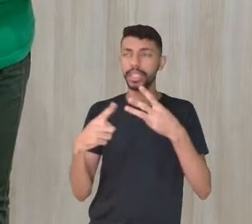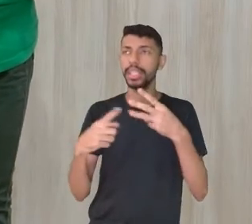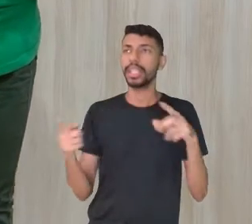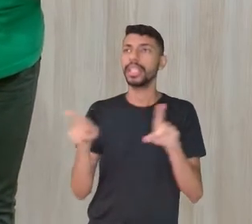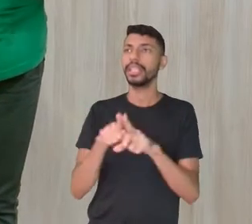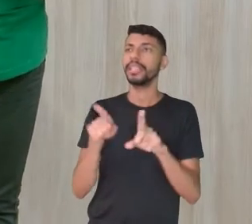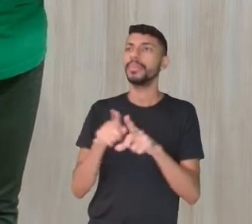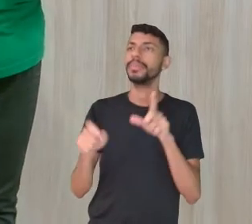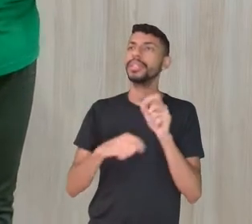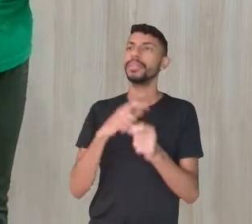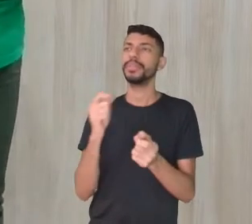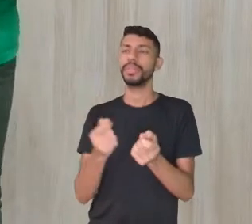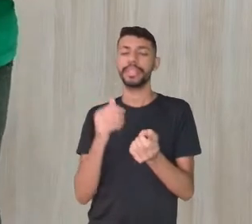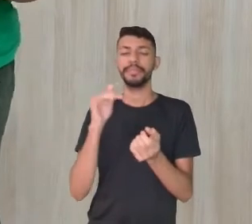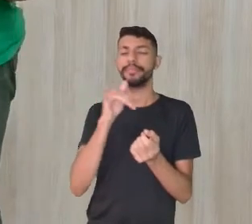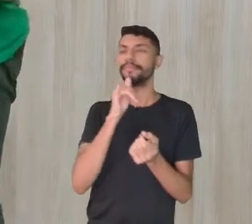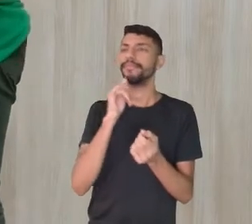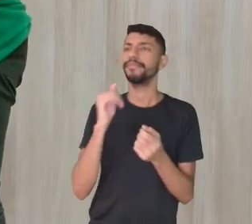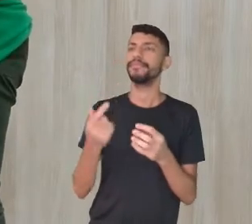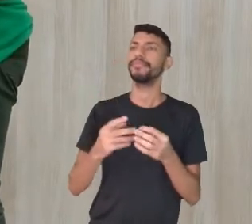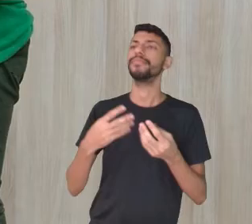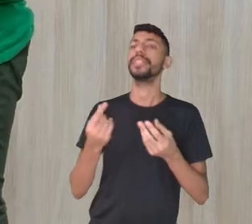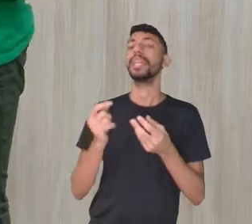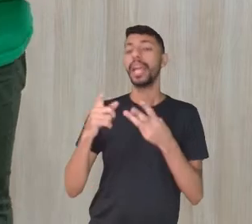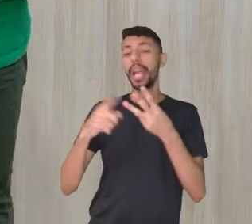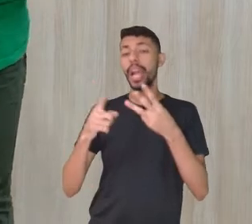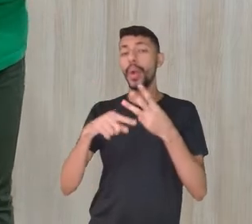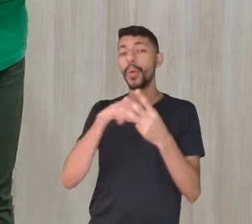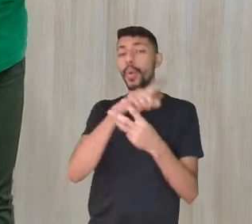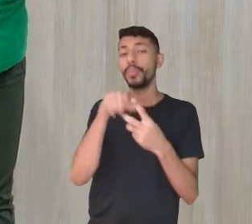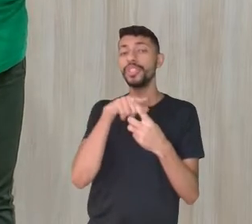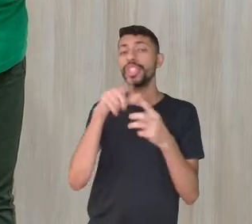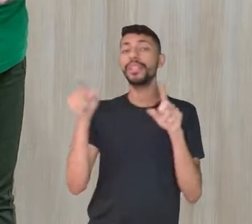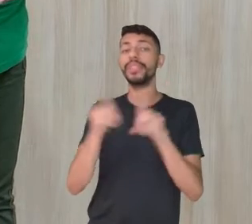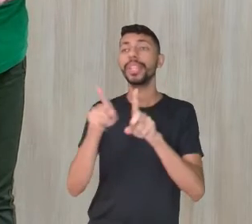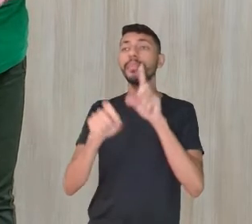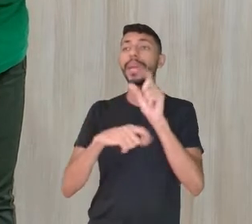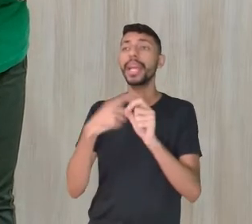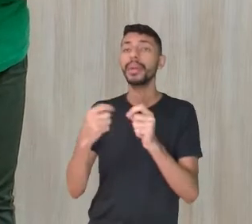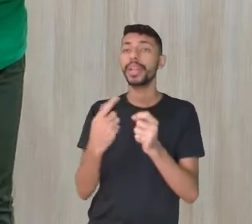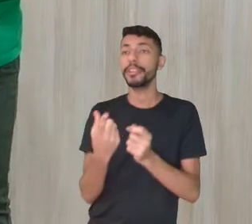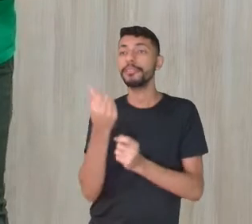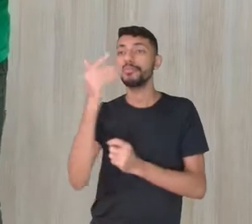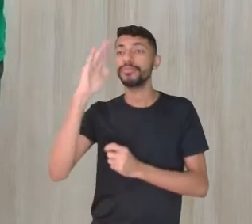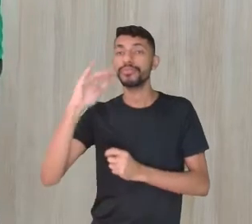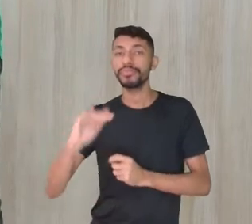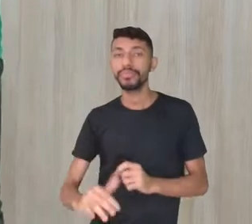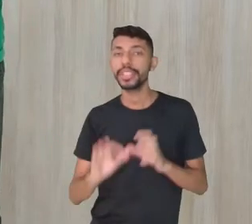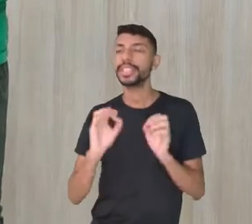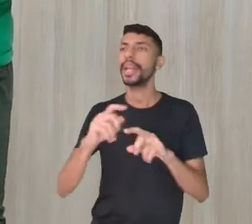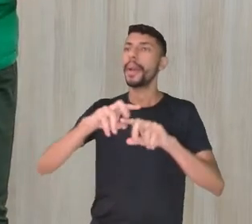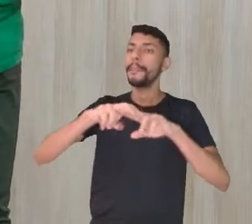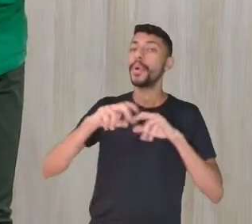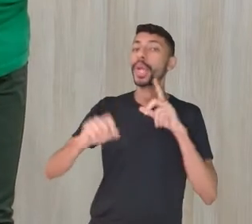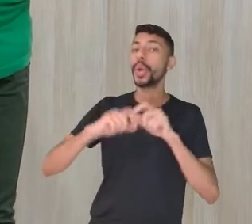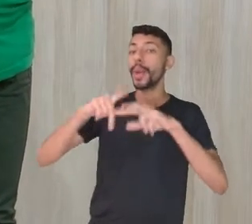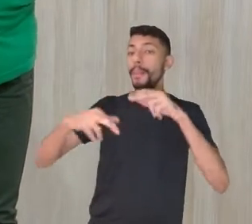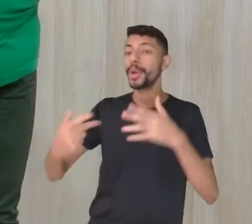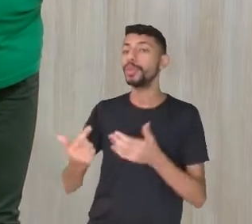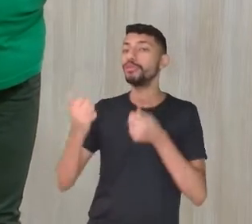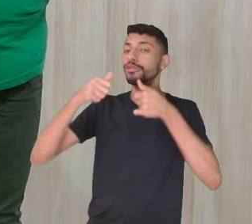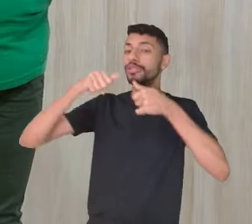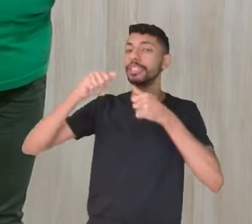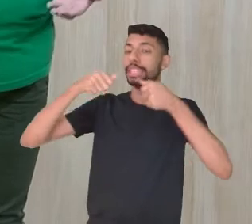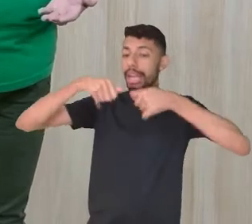que estava fazendo muito bem, porque o objetivo dele era baratear. Já que os produtos naturais